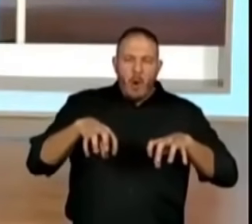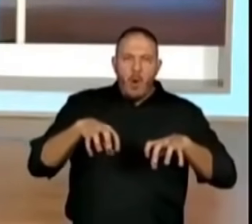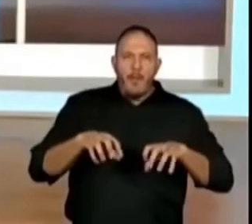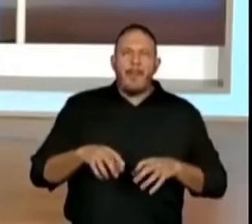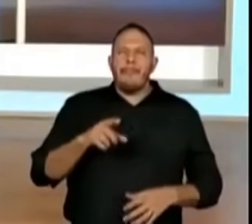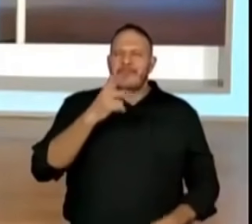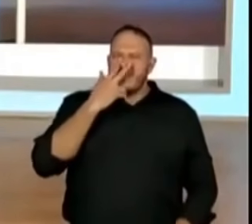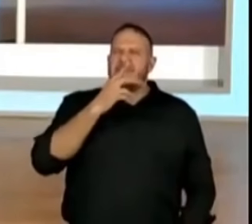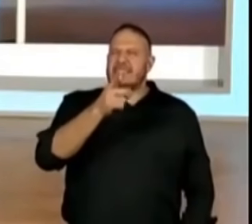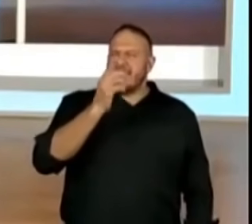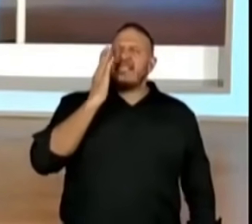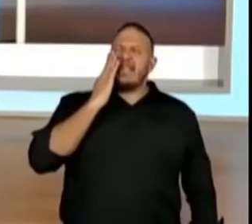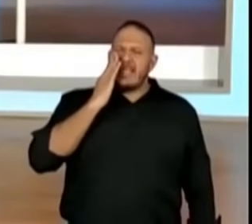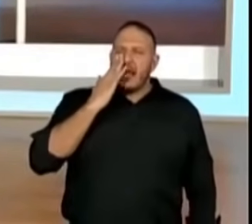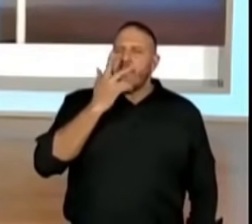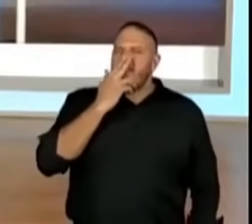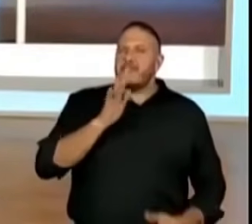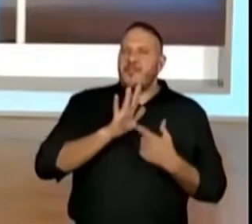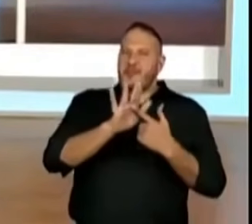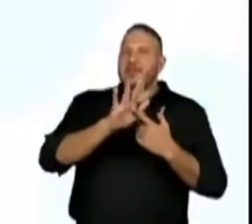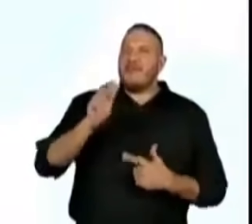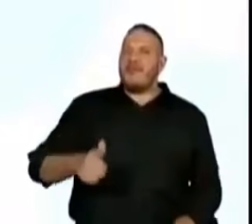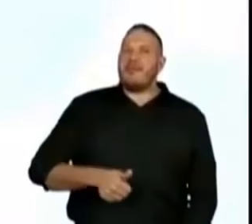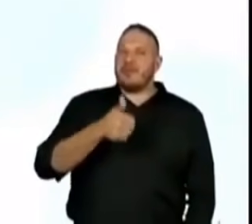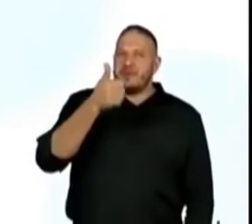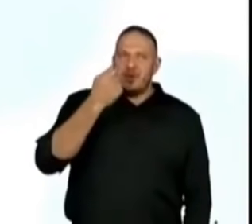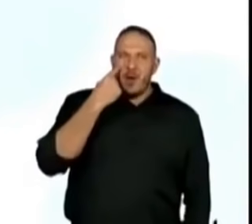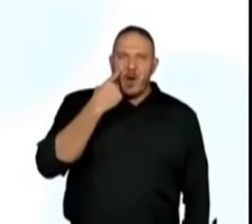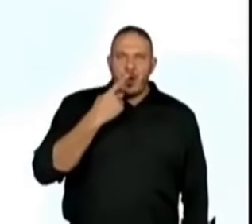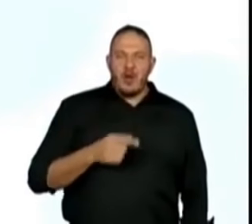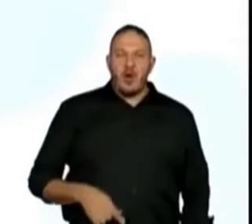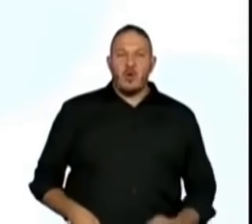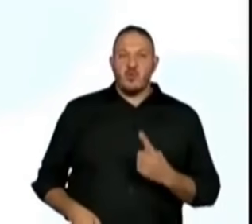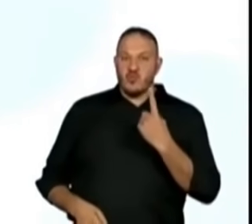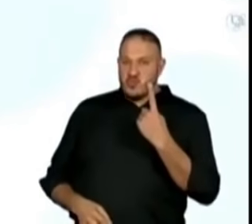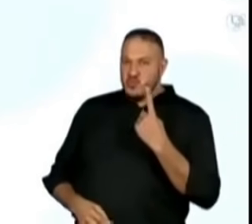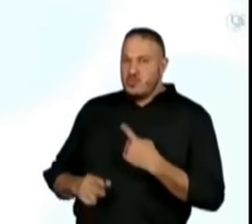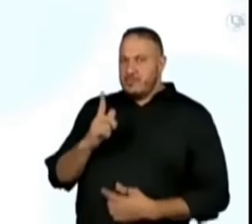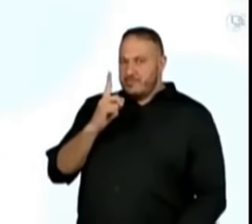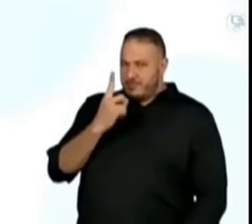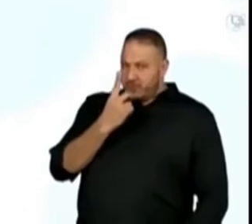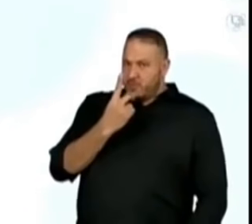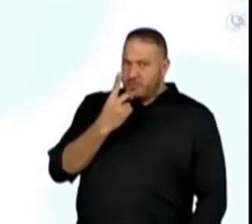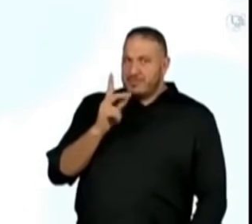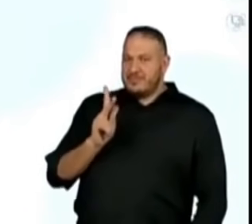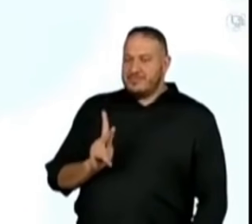vou reforçar aqui para vocês. Vamos lá, comigo. 1 quilo.